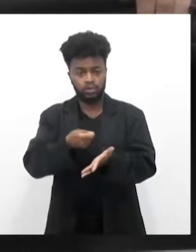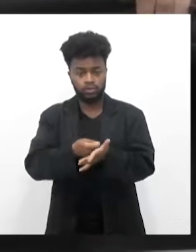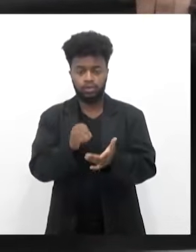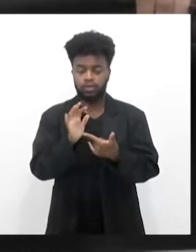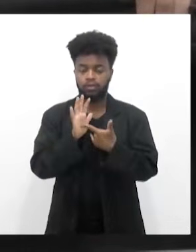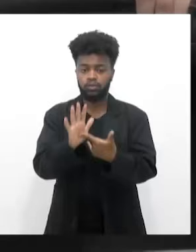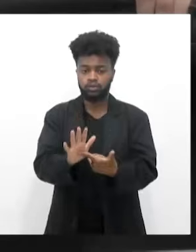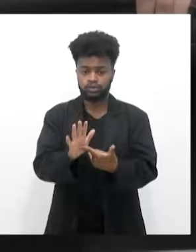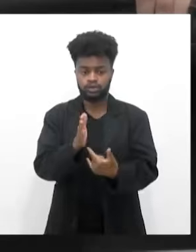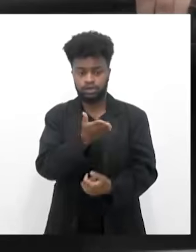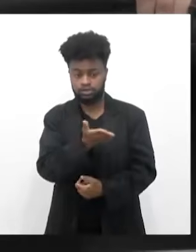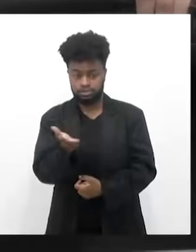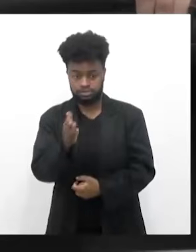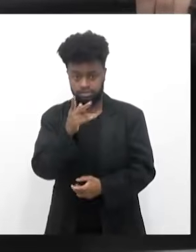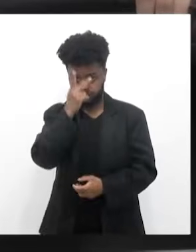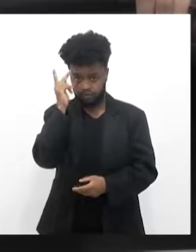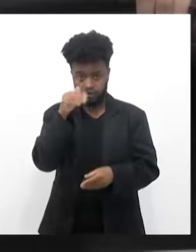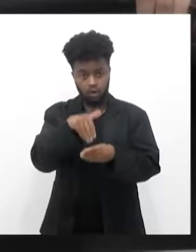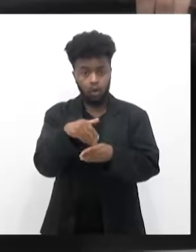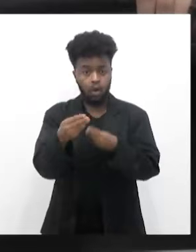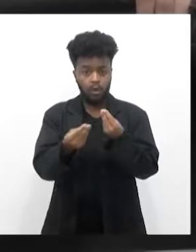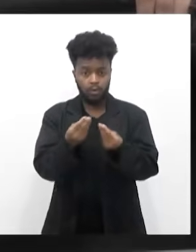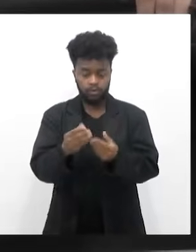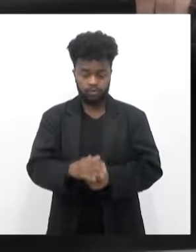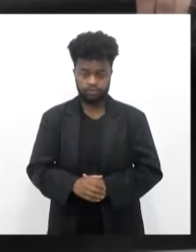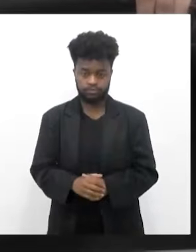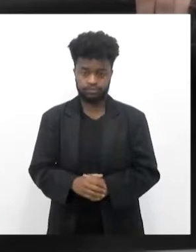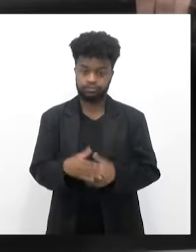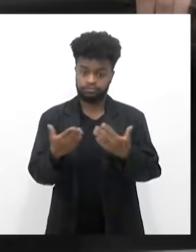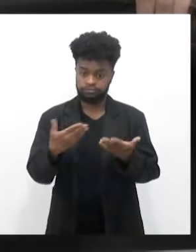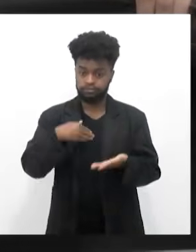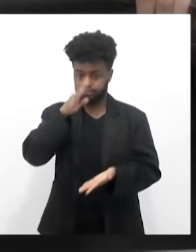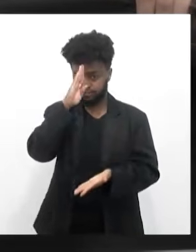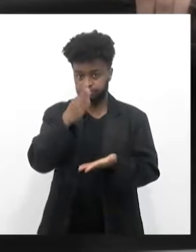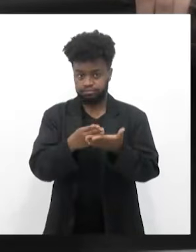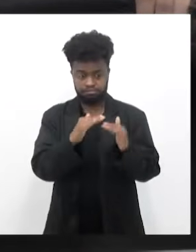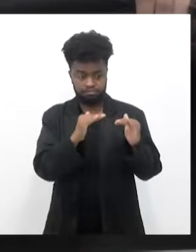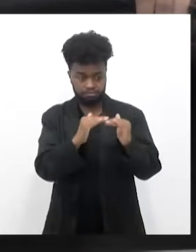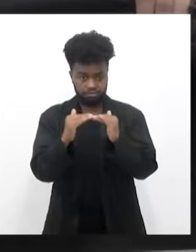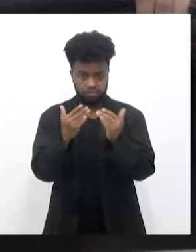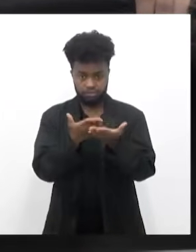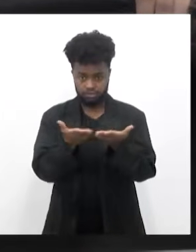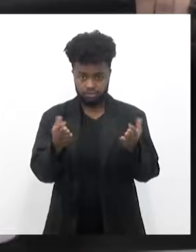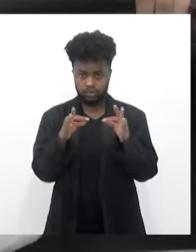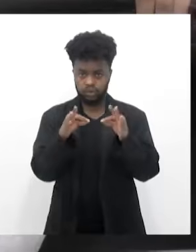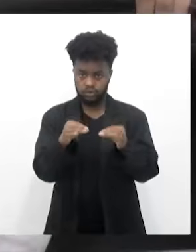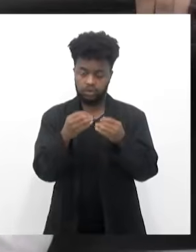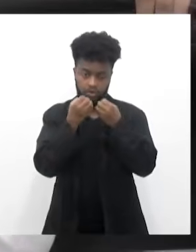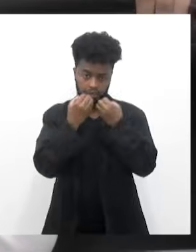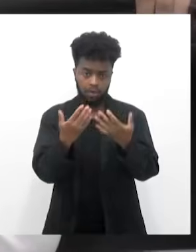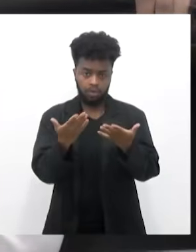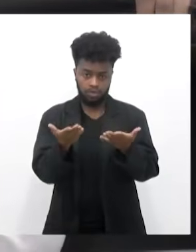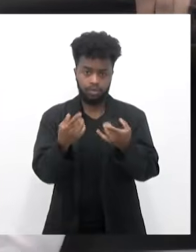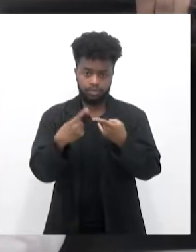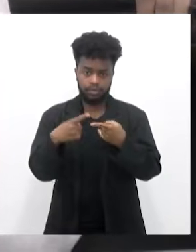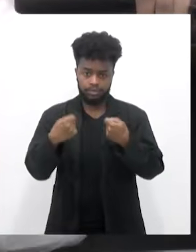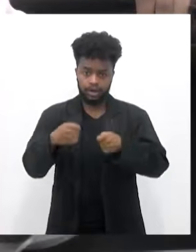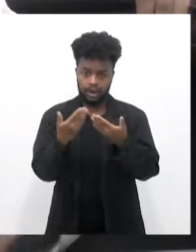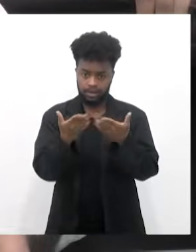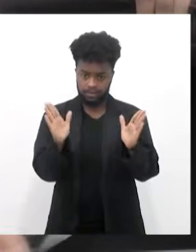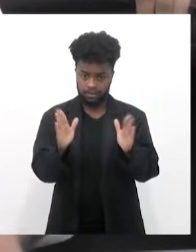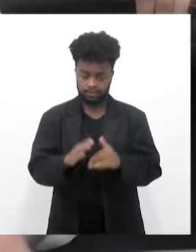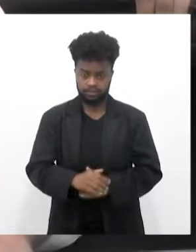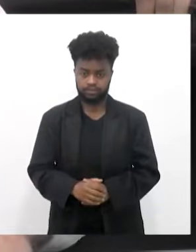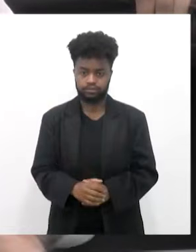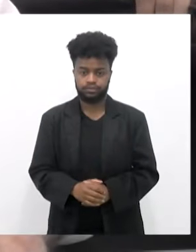mostrar ao seu eleitor como ele está votando. Então, eu acho que é um consenso entre nós que bom a eleição aberta em relação a